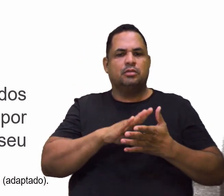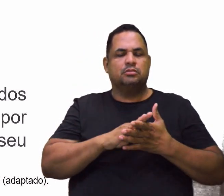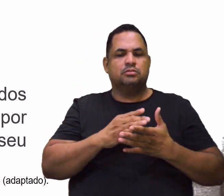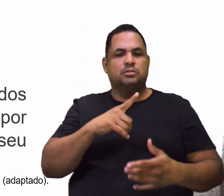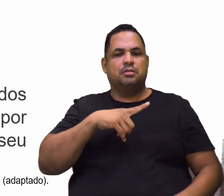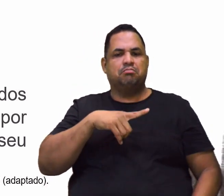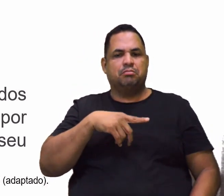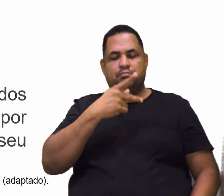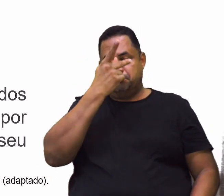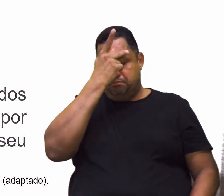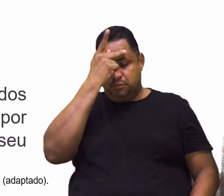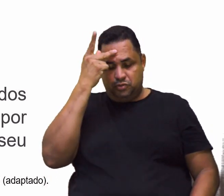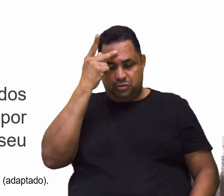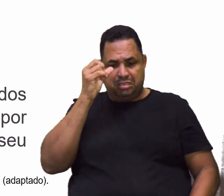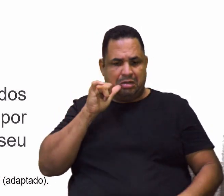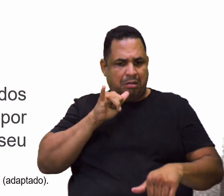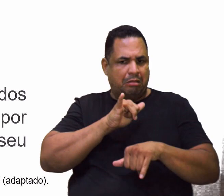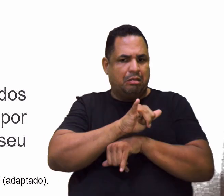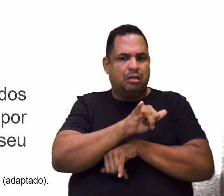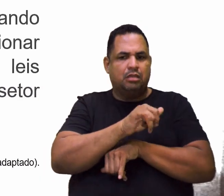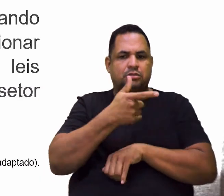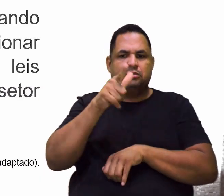enganar.